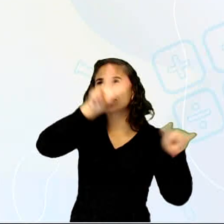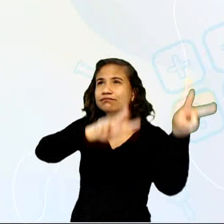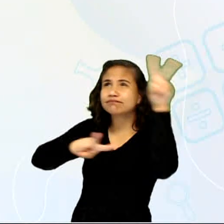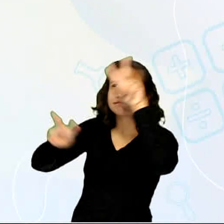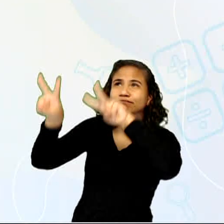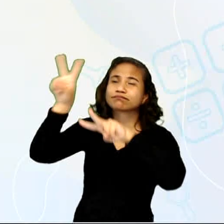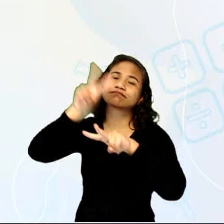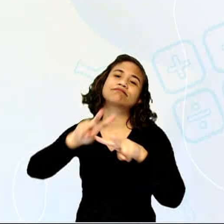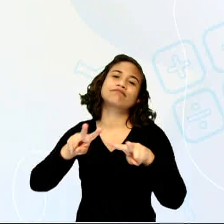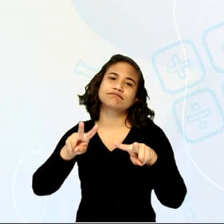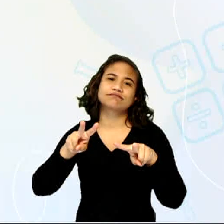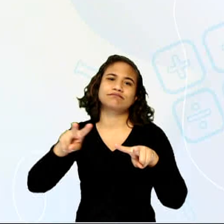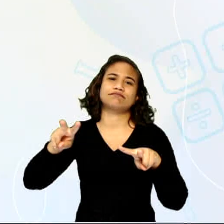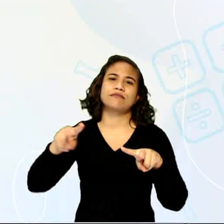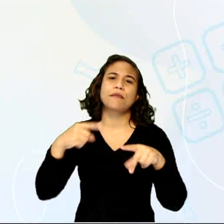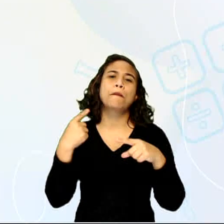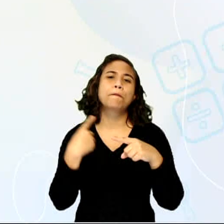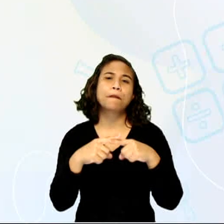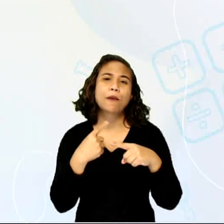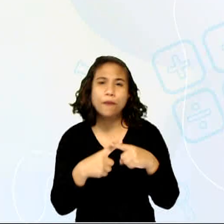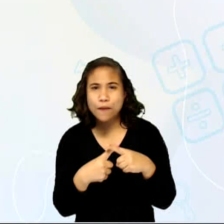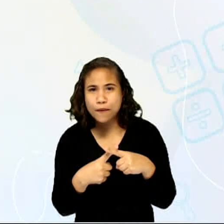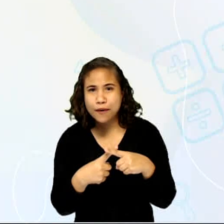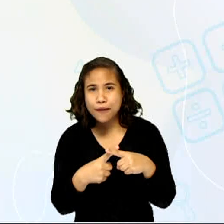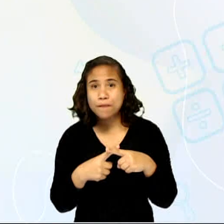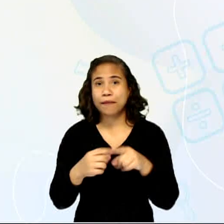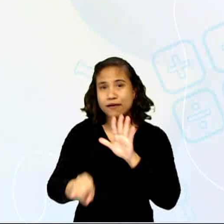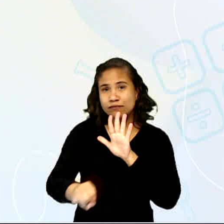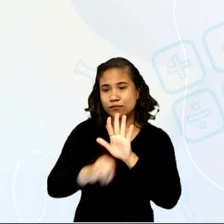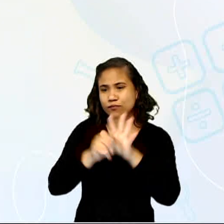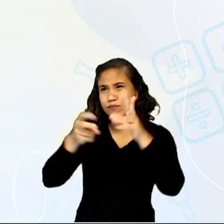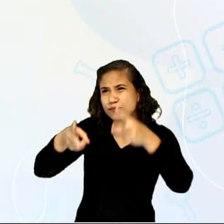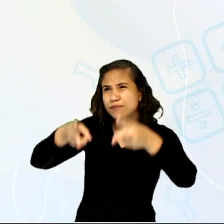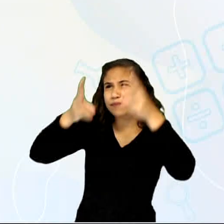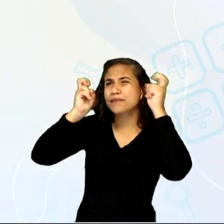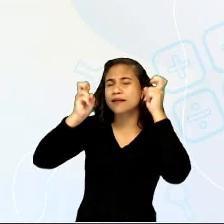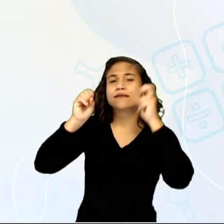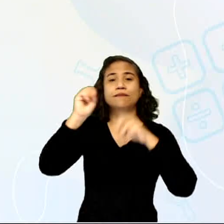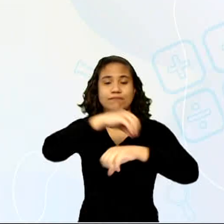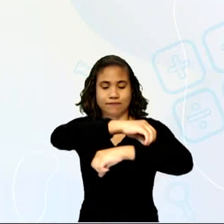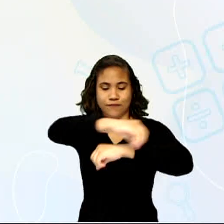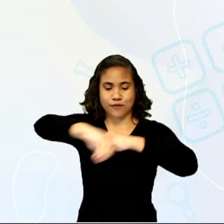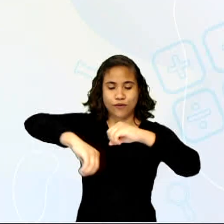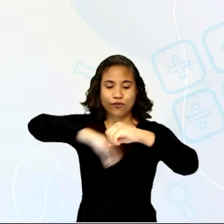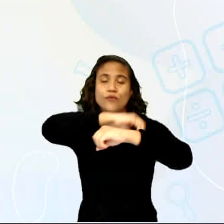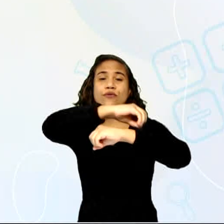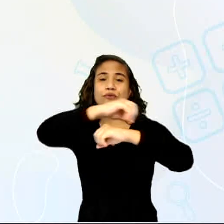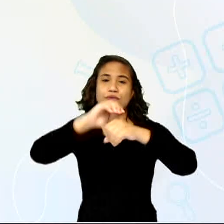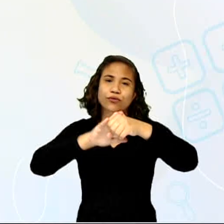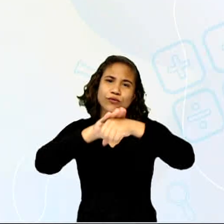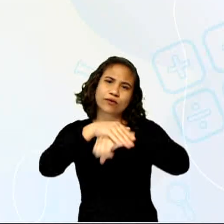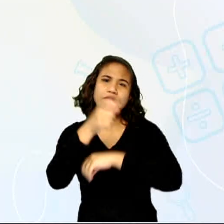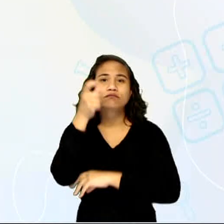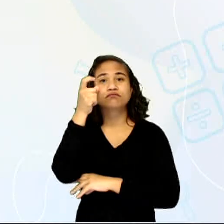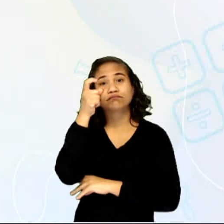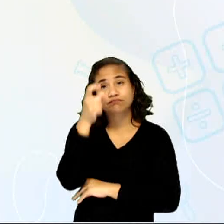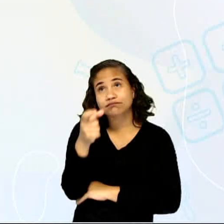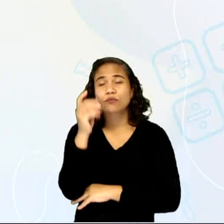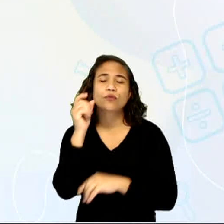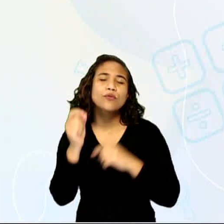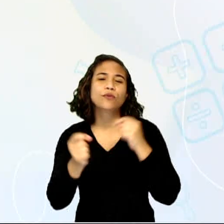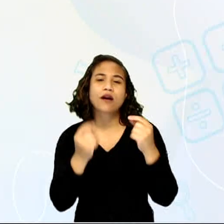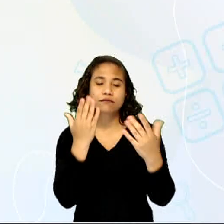esses planetas. Para poder identificar esses planetas à noite, é interessante entendermos